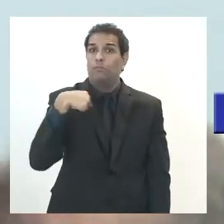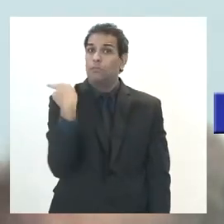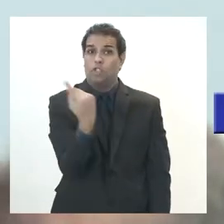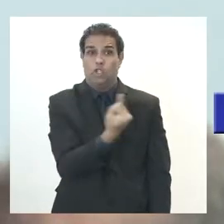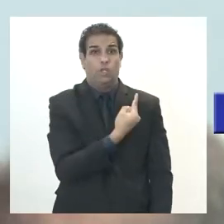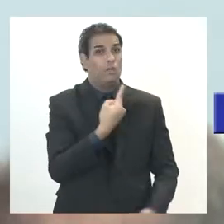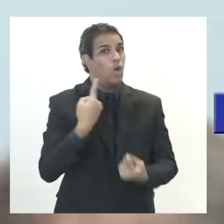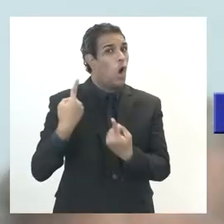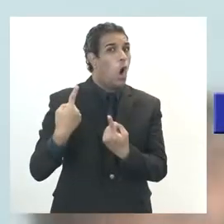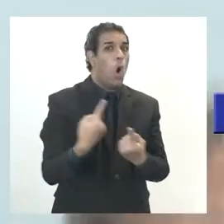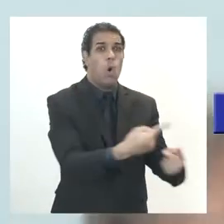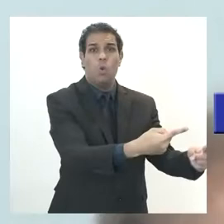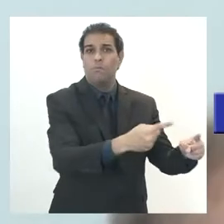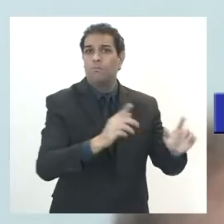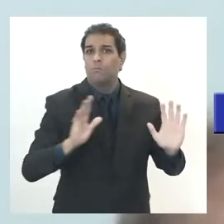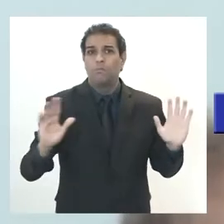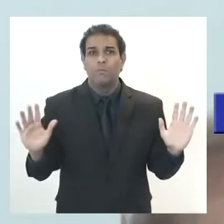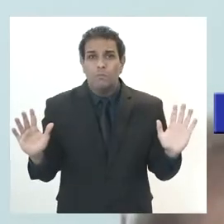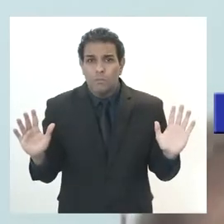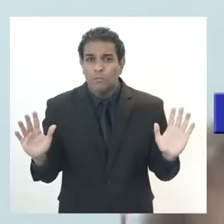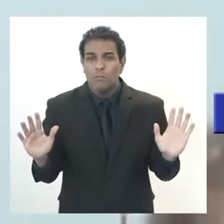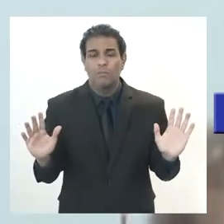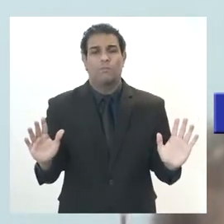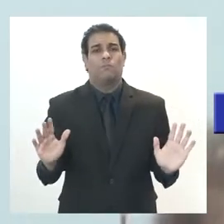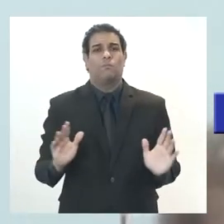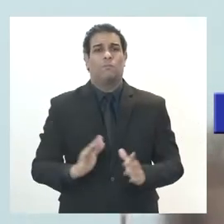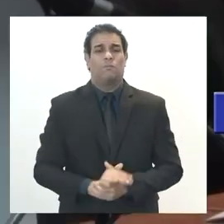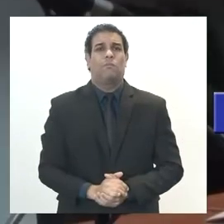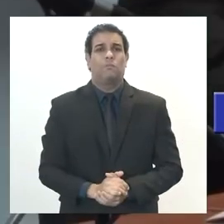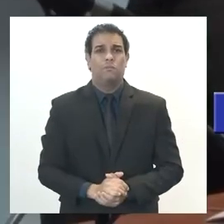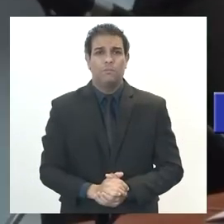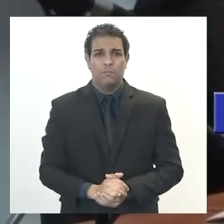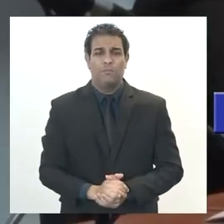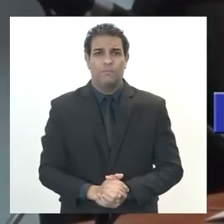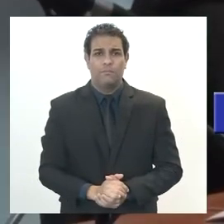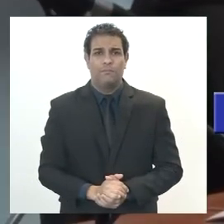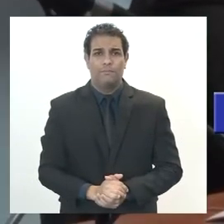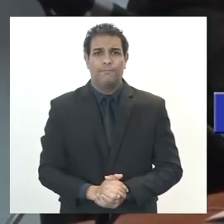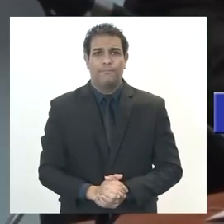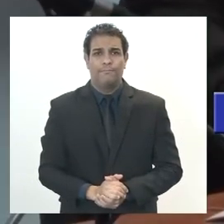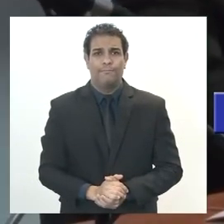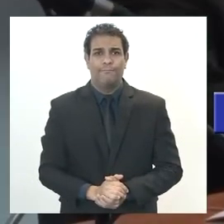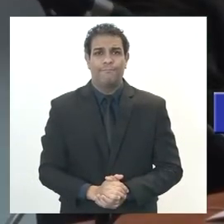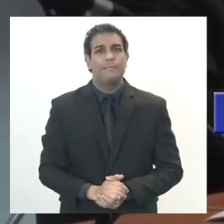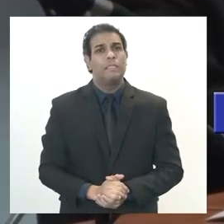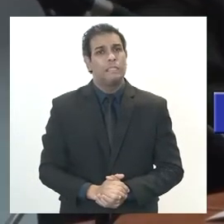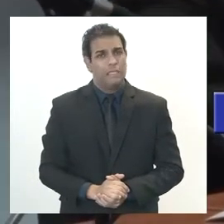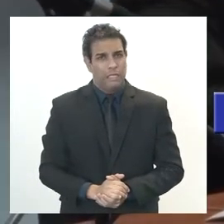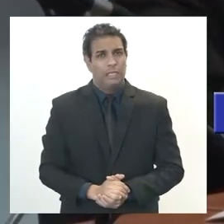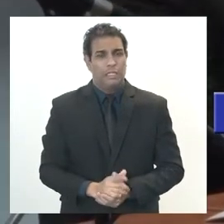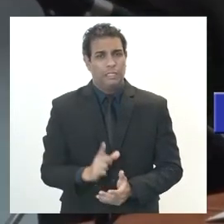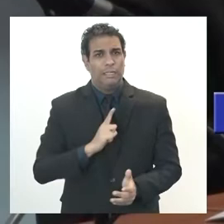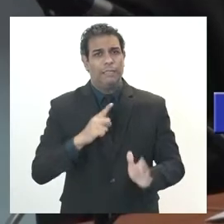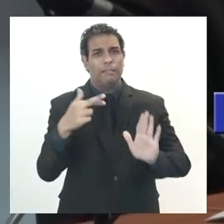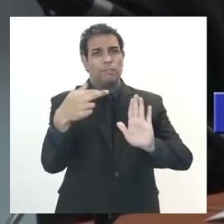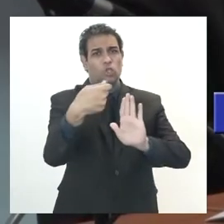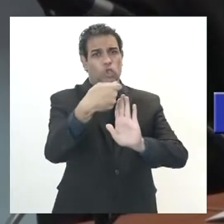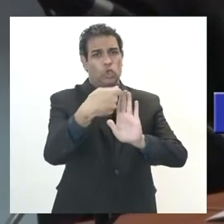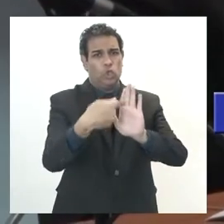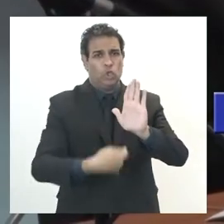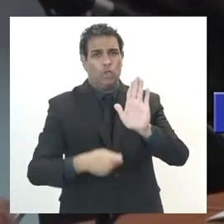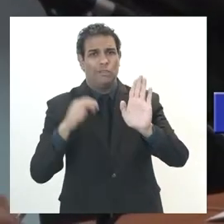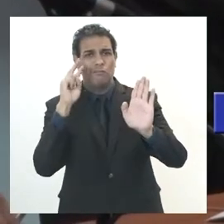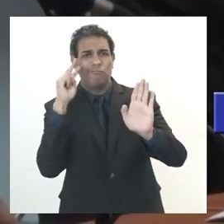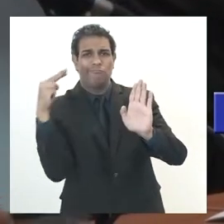contrários a classe mas são contrário ainda mais tem uma uma uma parte dessa técnica que diz a